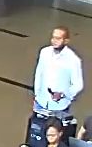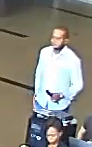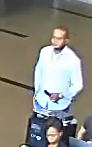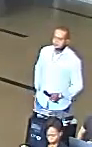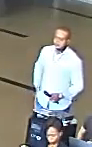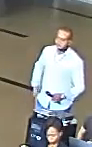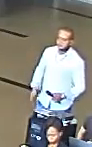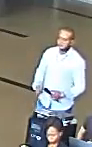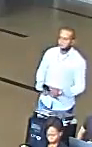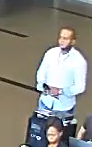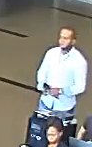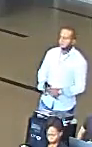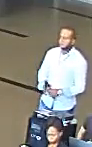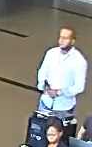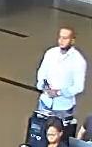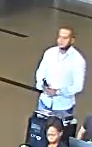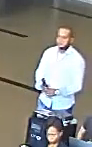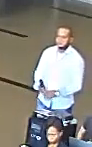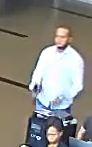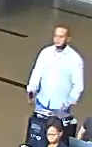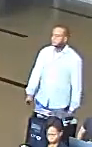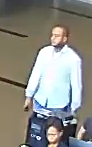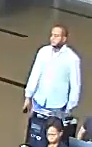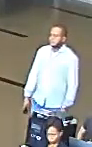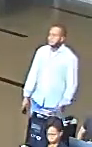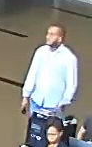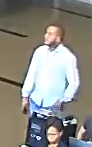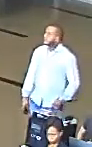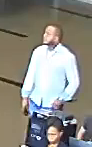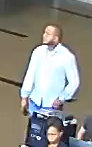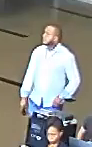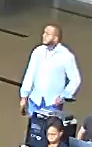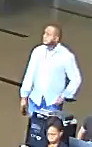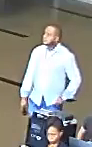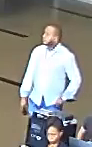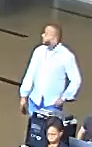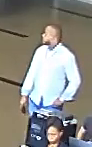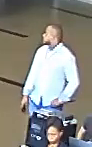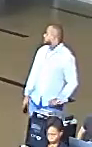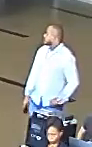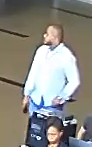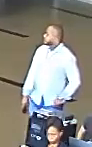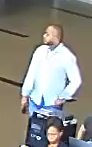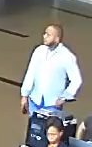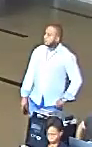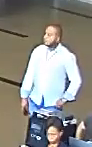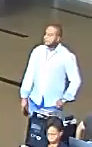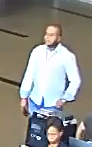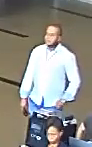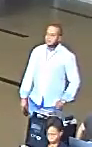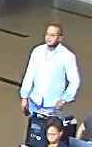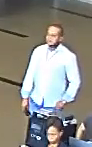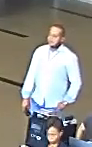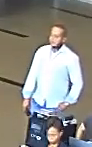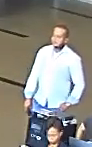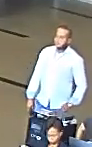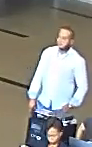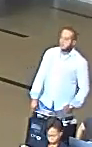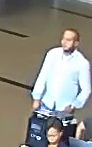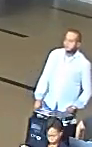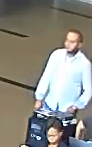Dr fiscaliza mas em conformidade com as normas então assim essas normas podem talvez não estar satisfazendo os